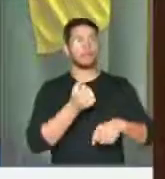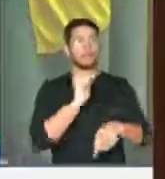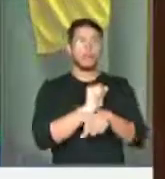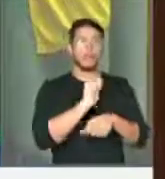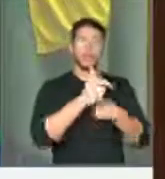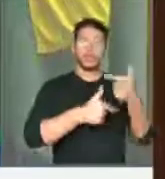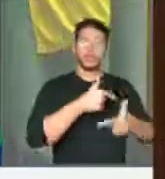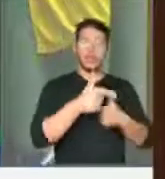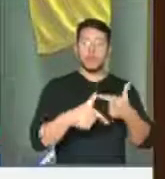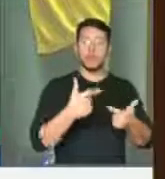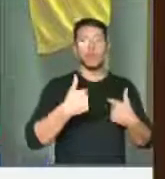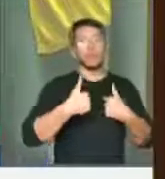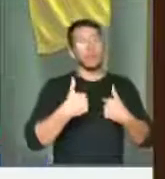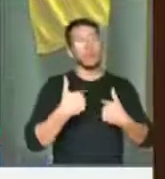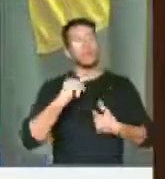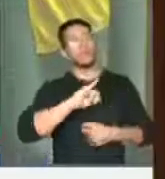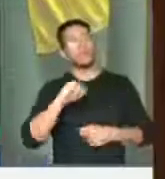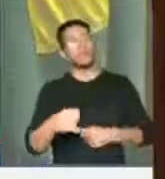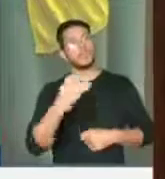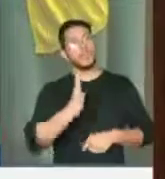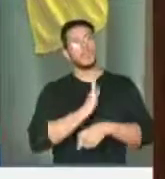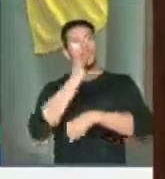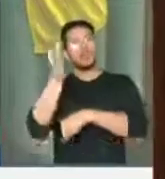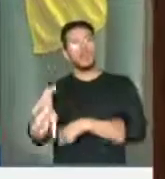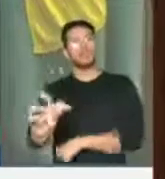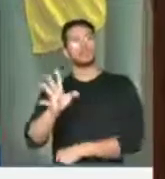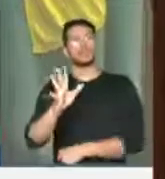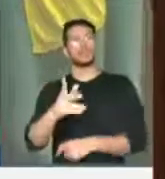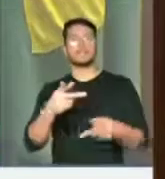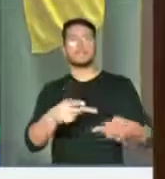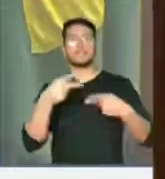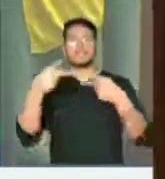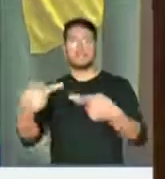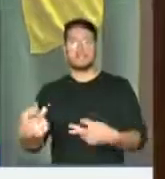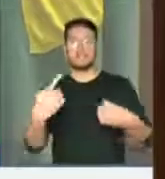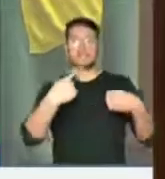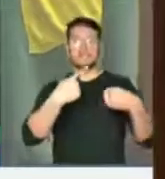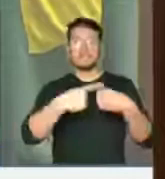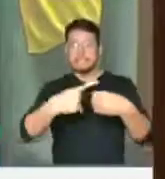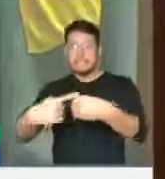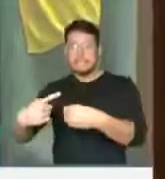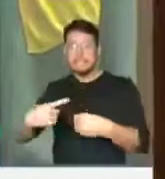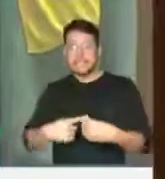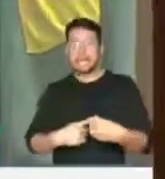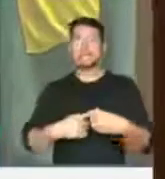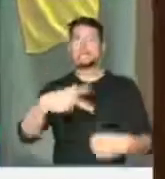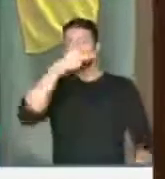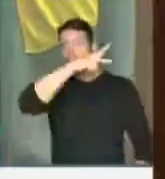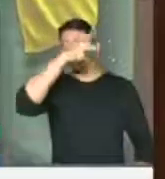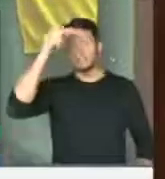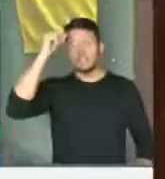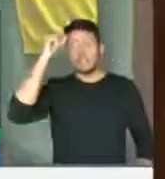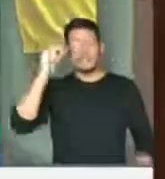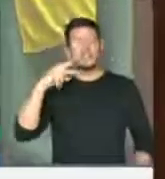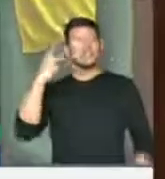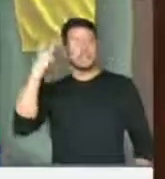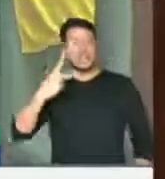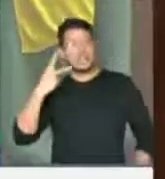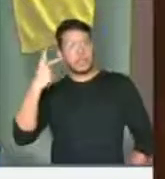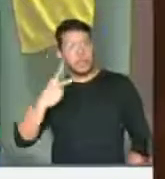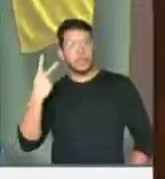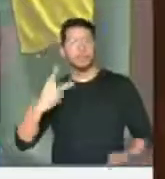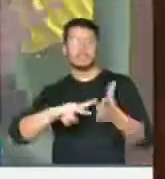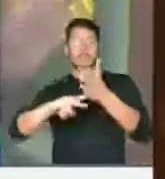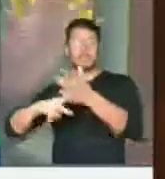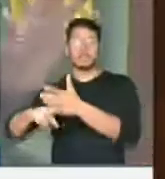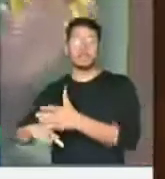visitar muitas bases, prefeitos, vereadores, sindicatos, cooperativas lá no Rio Grande do Sul e nos